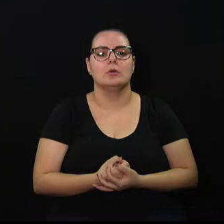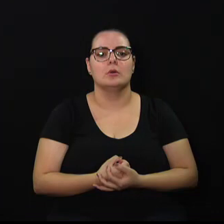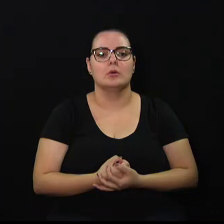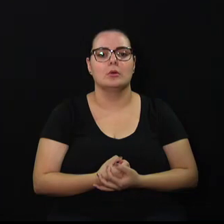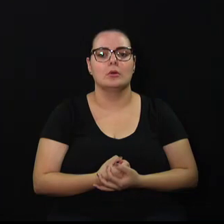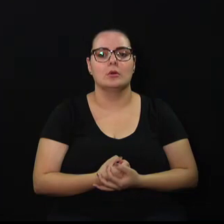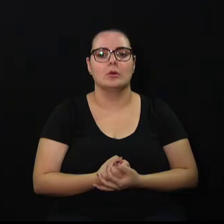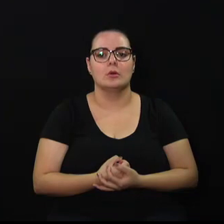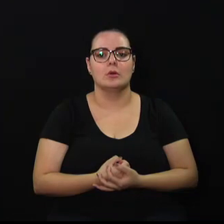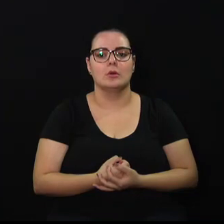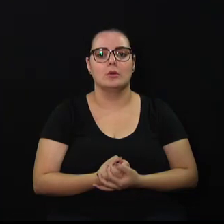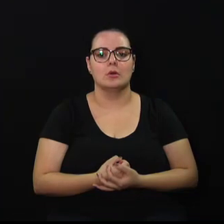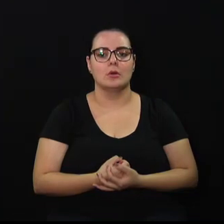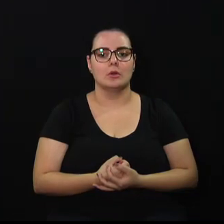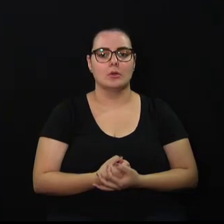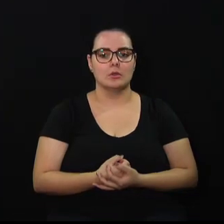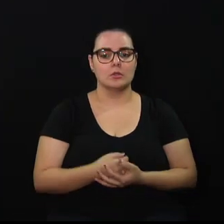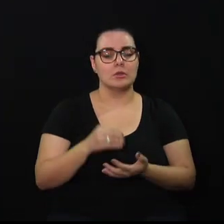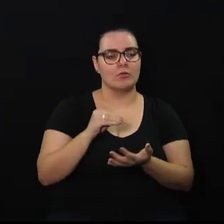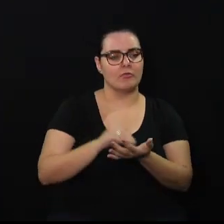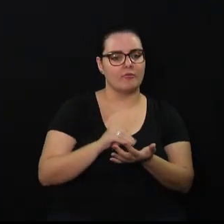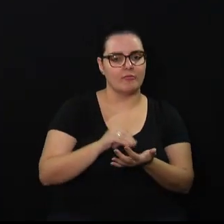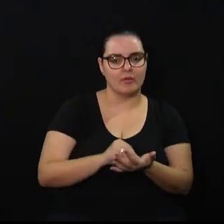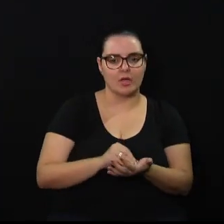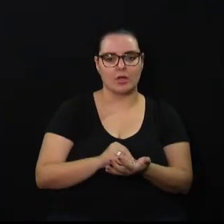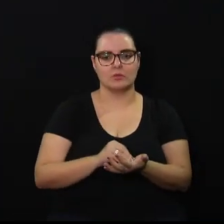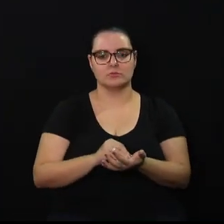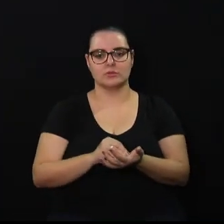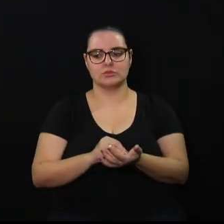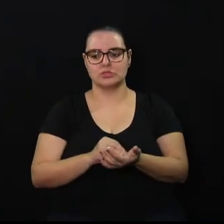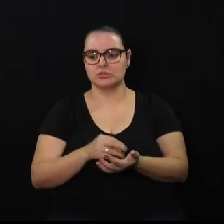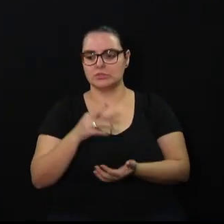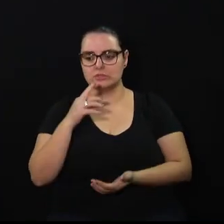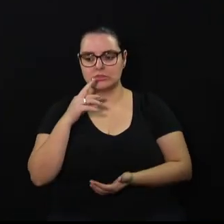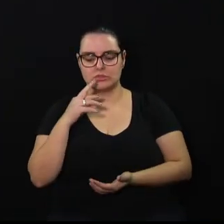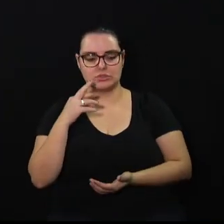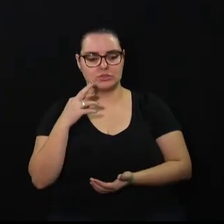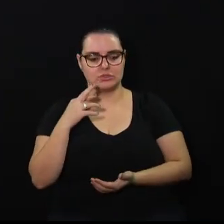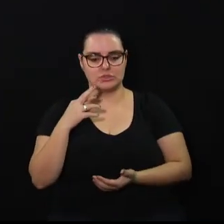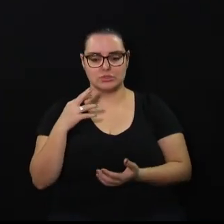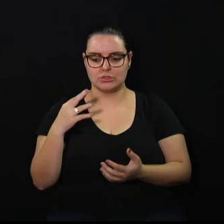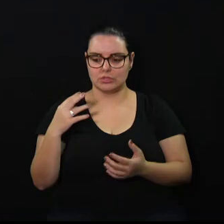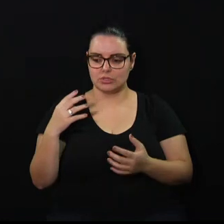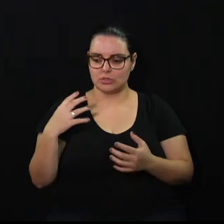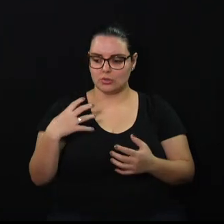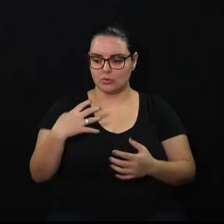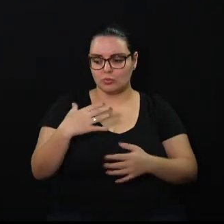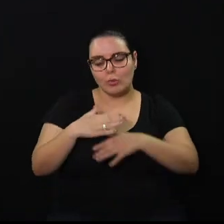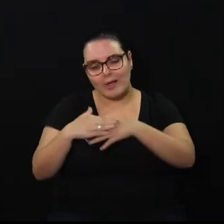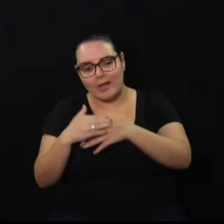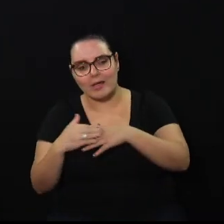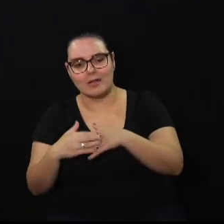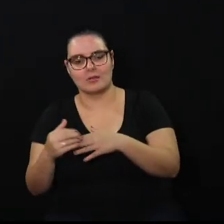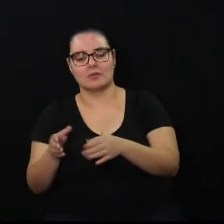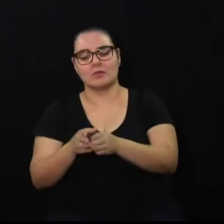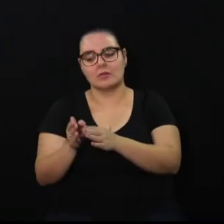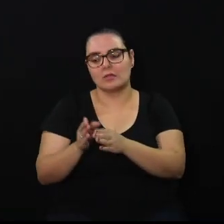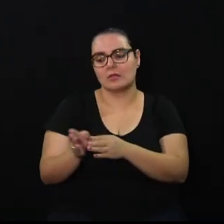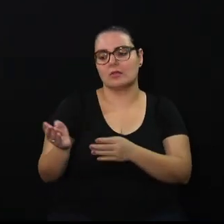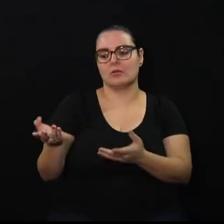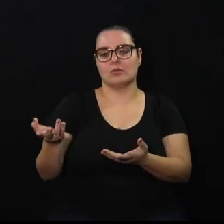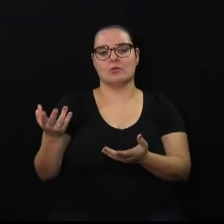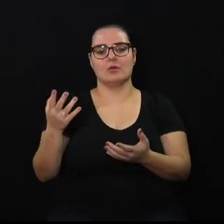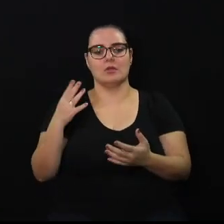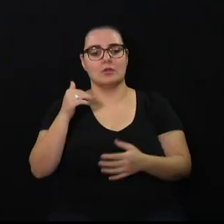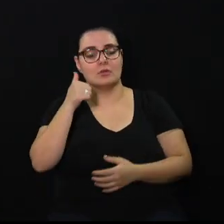que é isso que eu comentei de de não responderá a essa modulação afetiva da mãe padrões de comportamentos